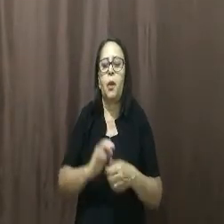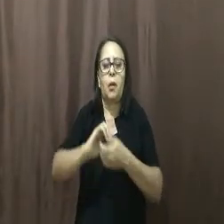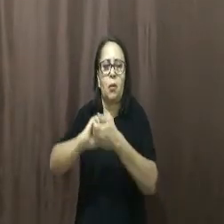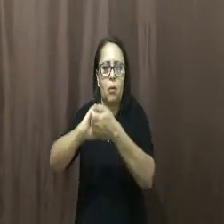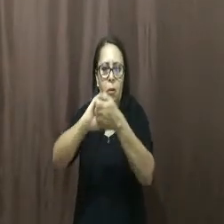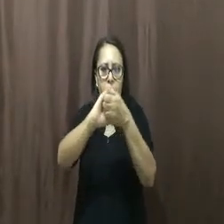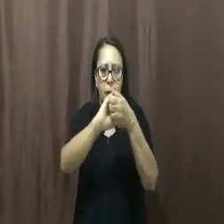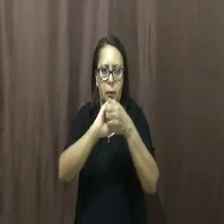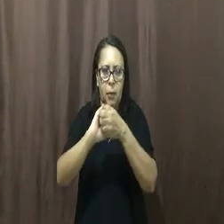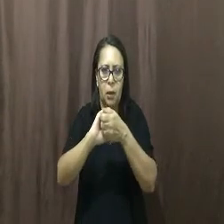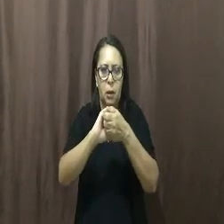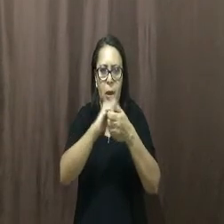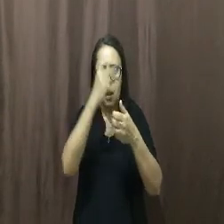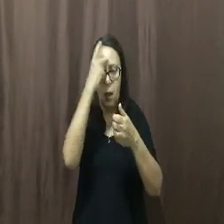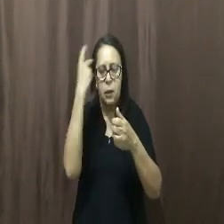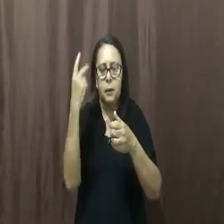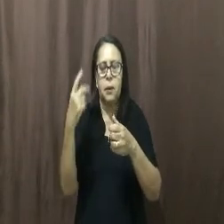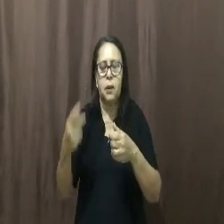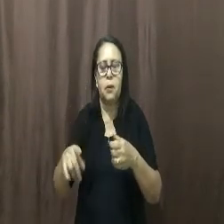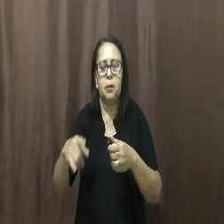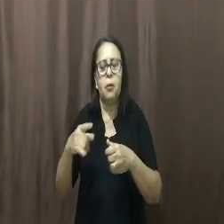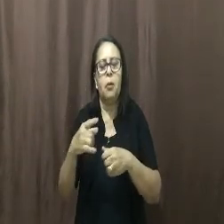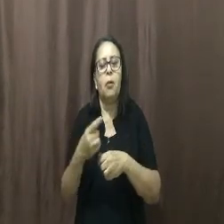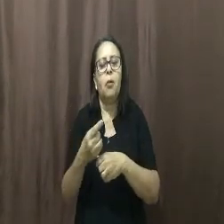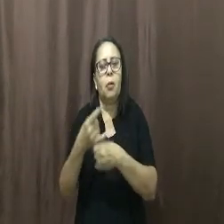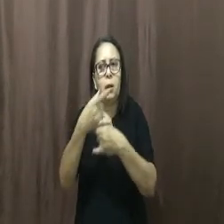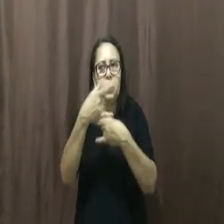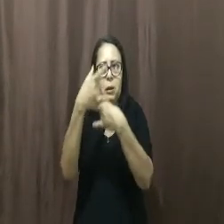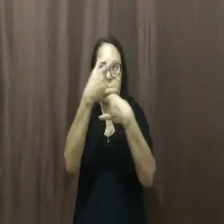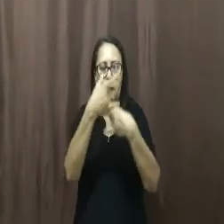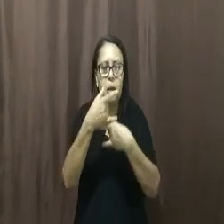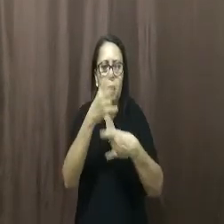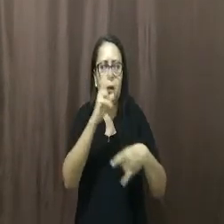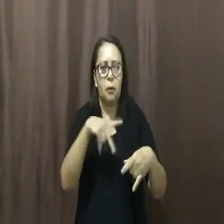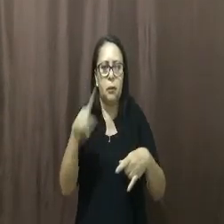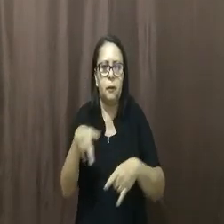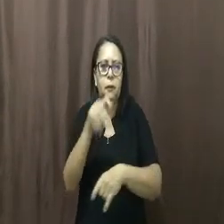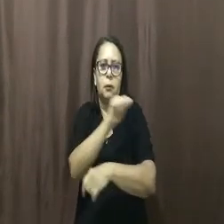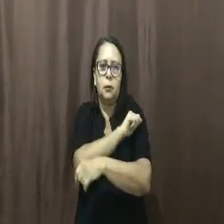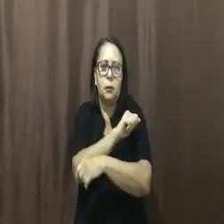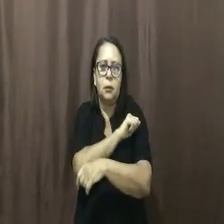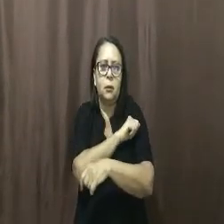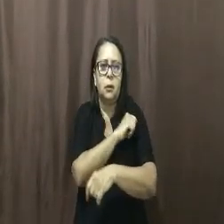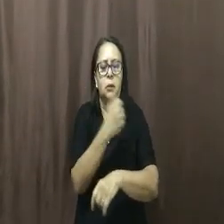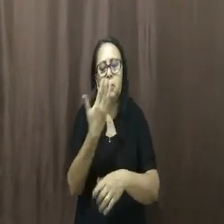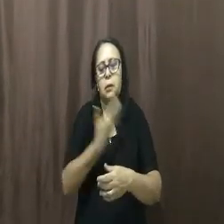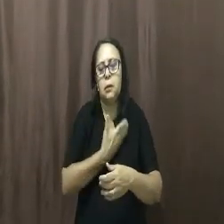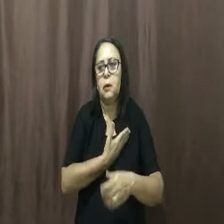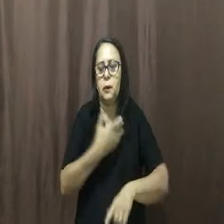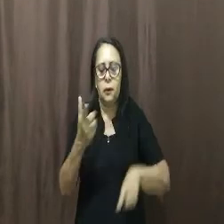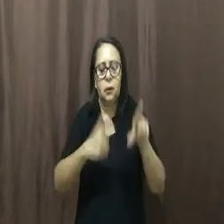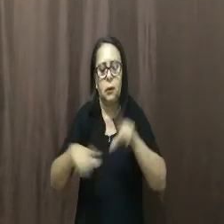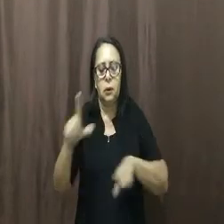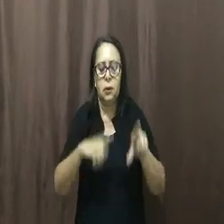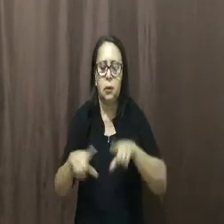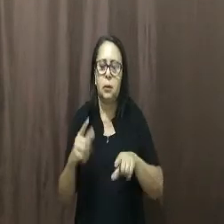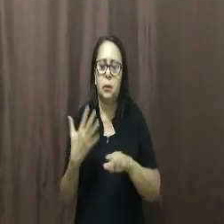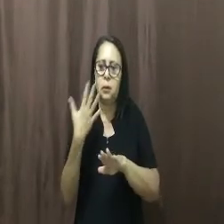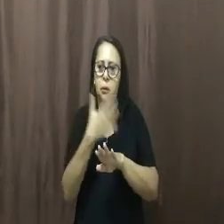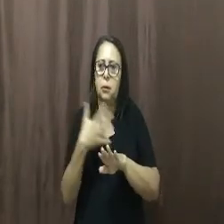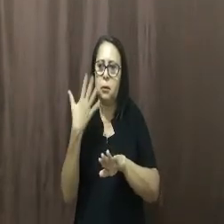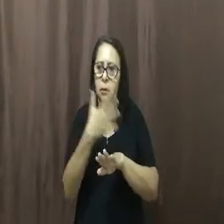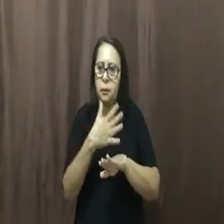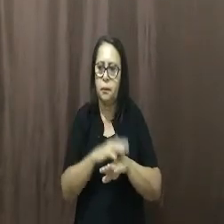todos. Cumprimentar aqui as pessoas que estão nos assistindo, os alunos aí, professores, colegas aí